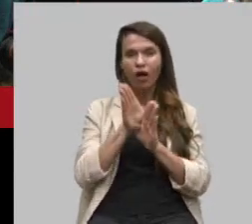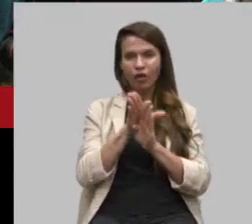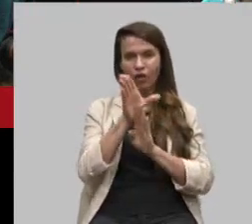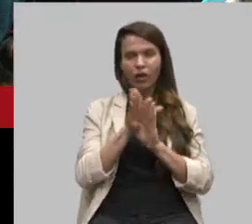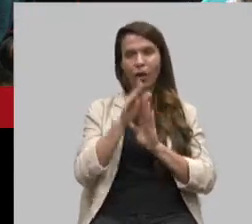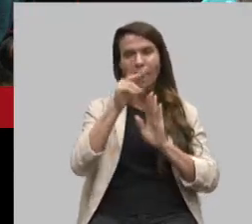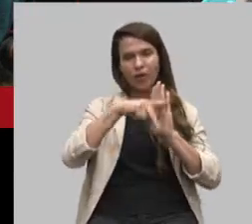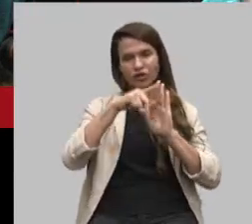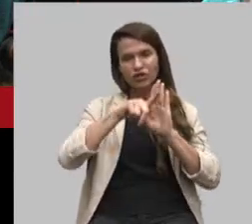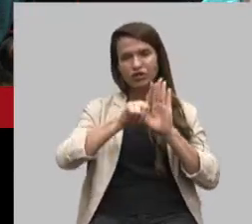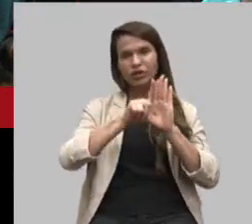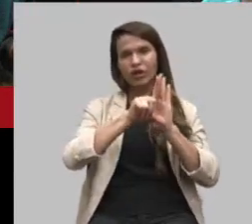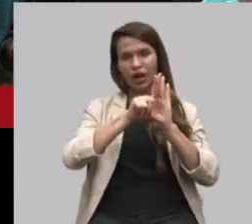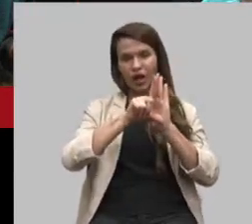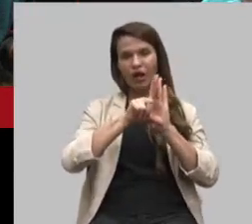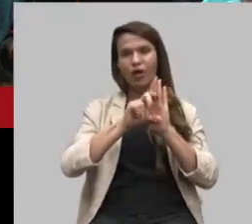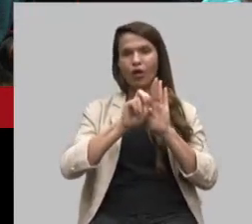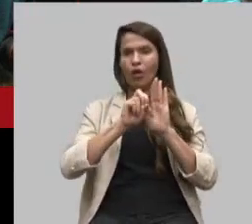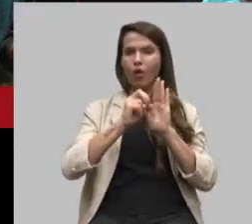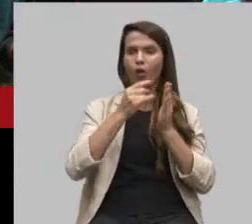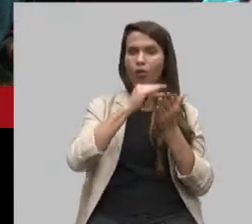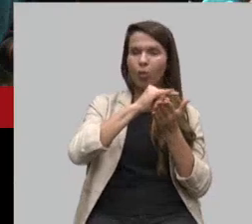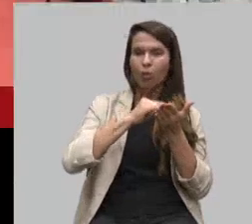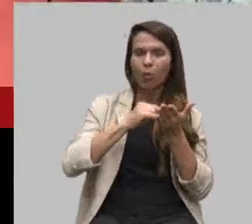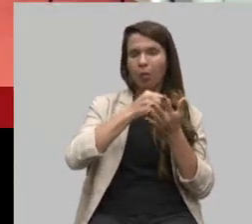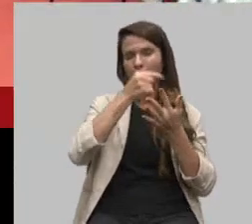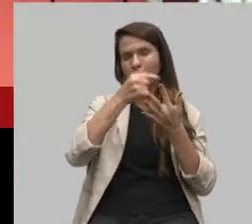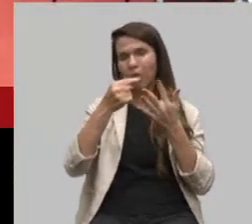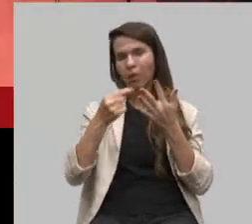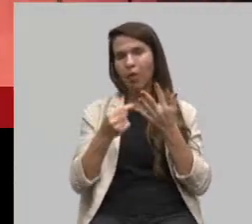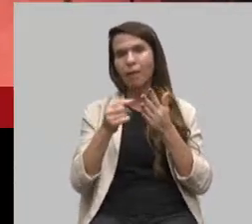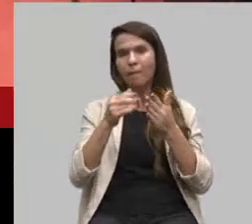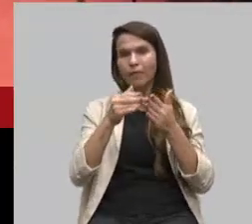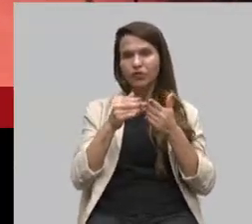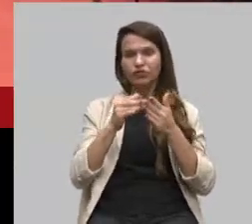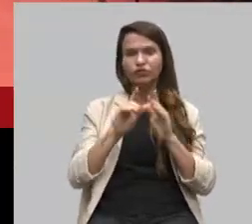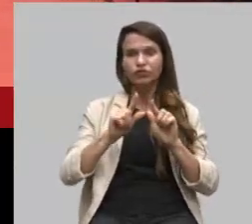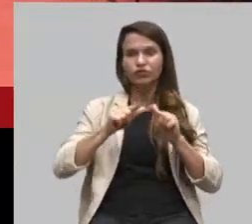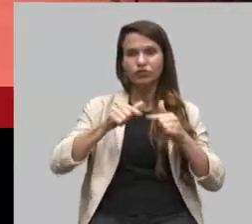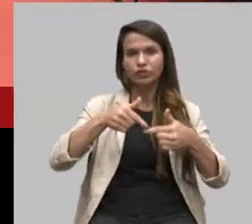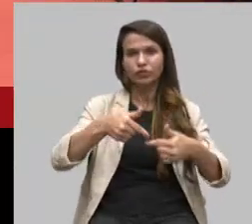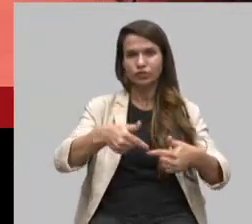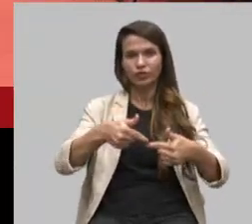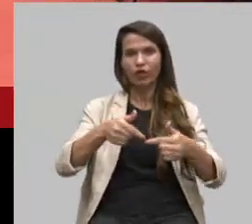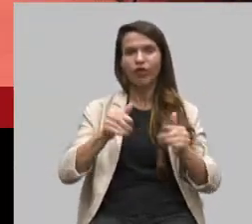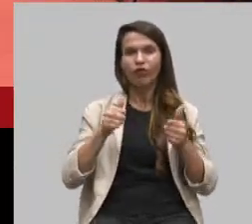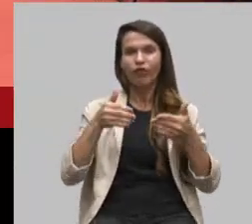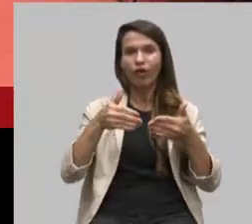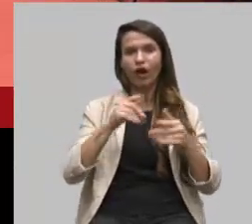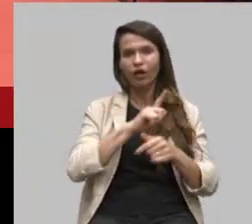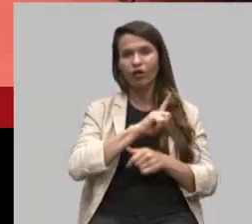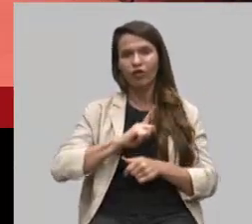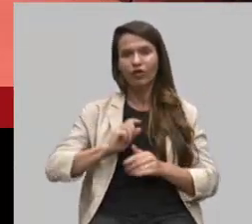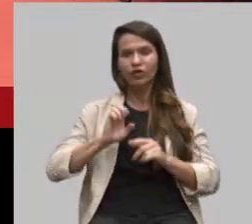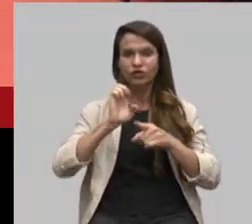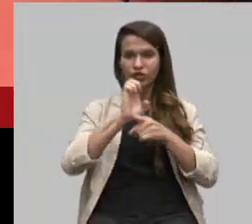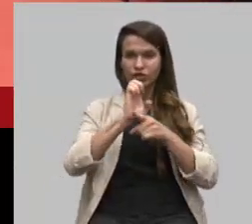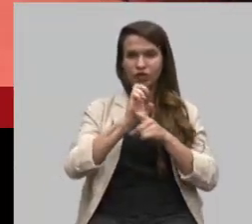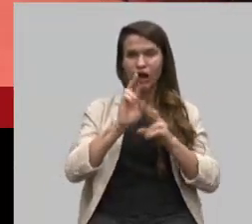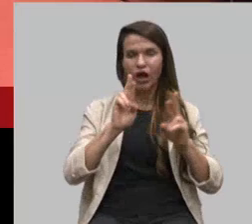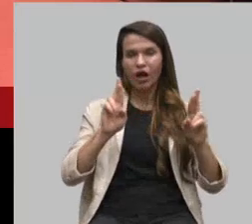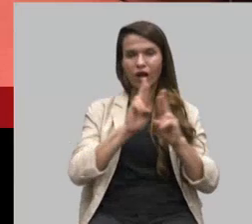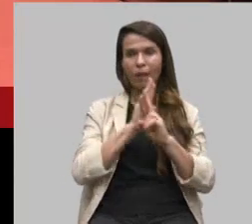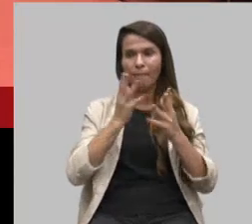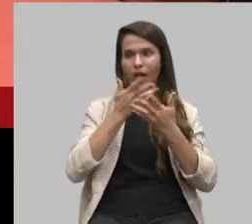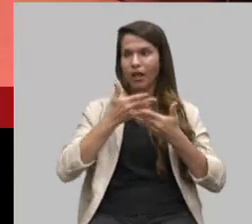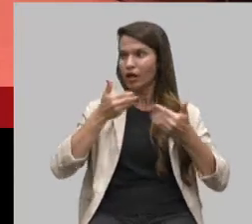lei ou requerimentos enfim solicitações de ações eh para o governo do estado em relação a meloria